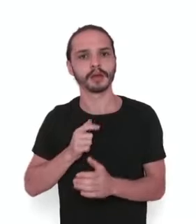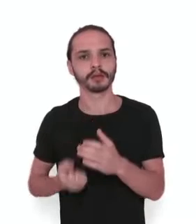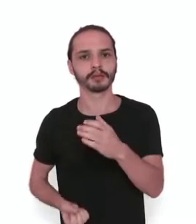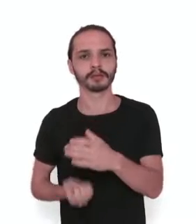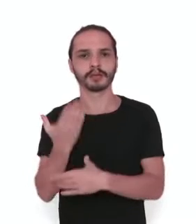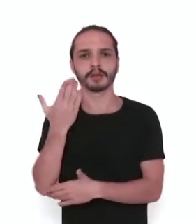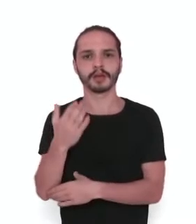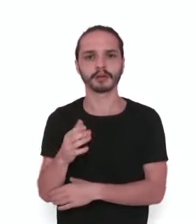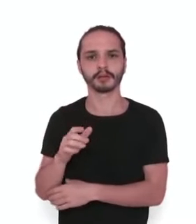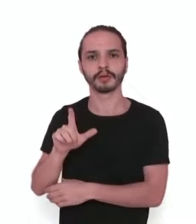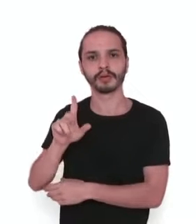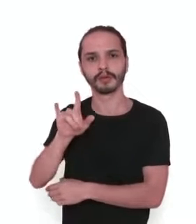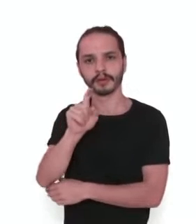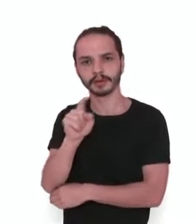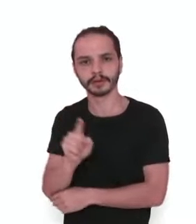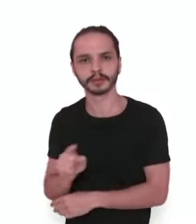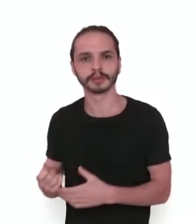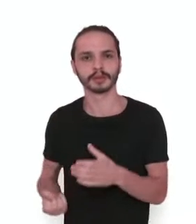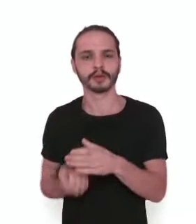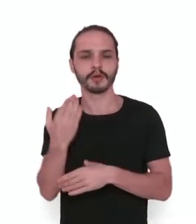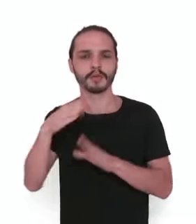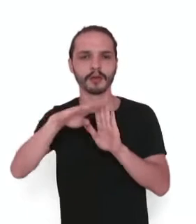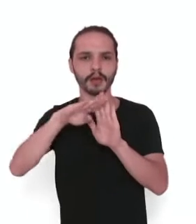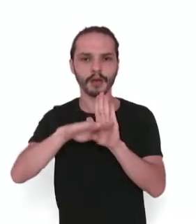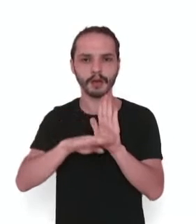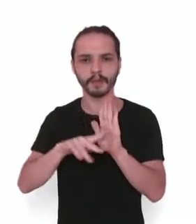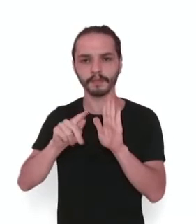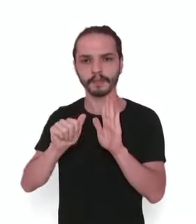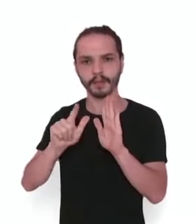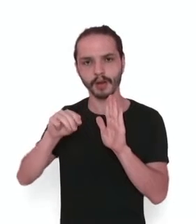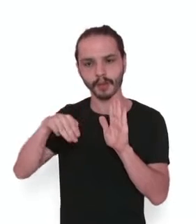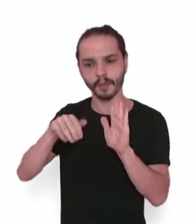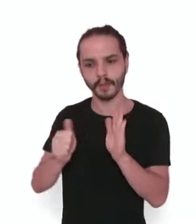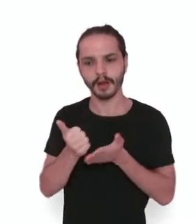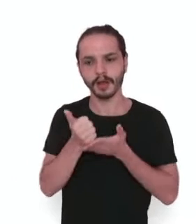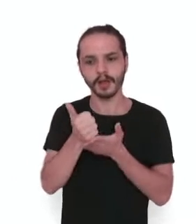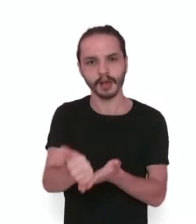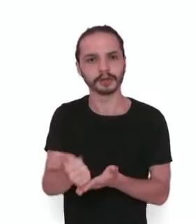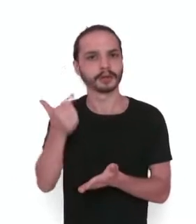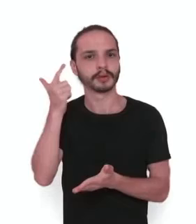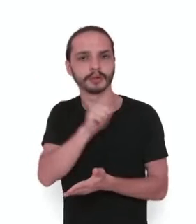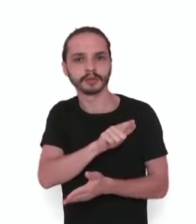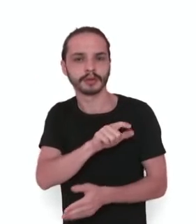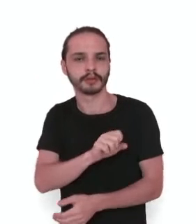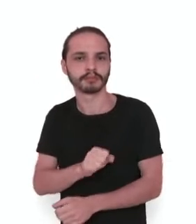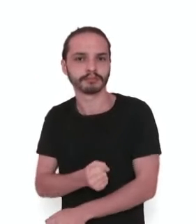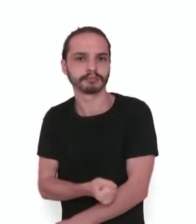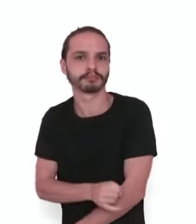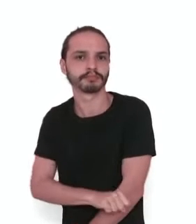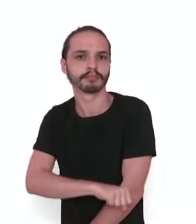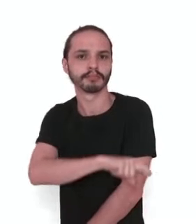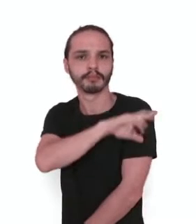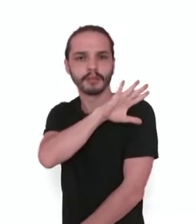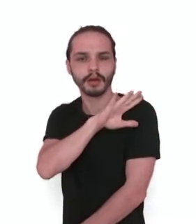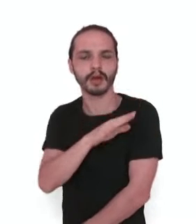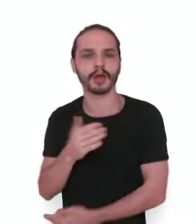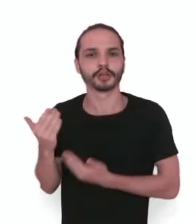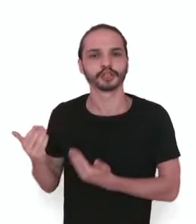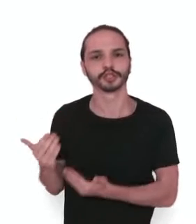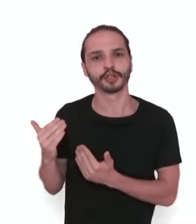54 anos, direcionado a complementar a educação formal de jovens e adultos que não sabem ler e